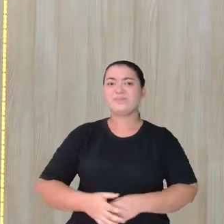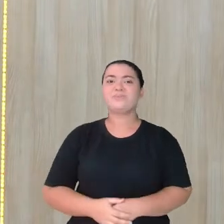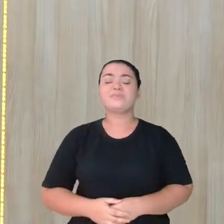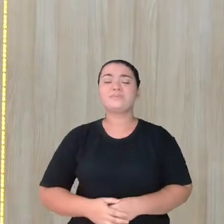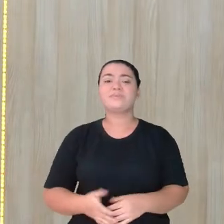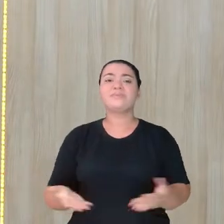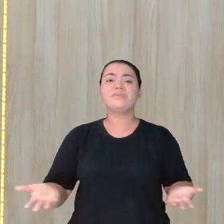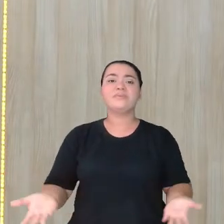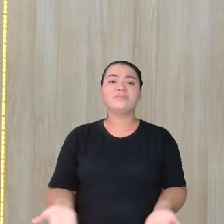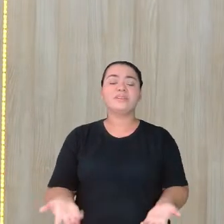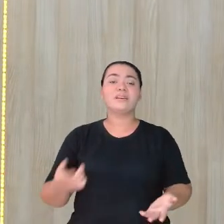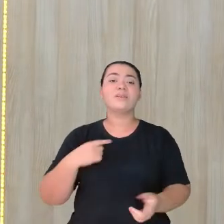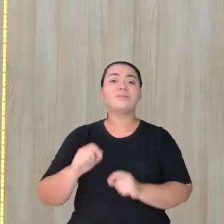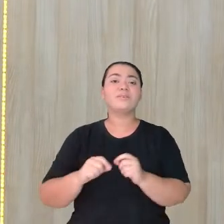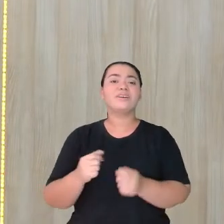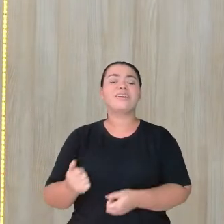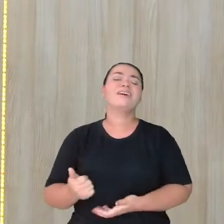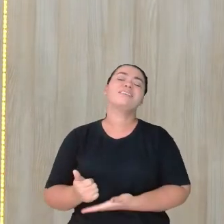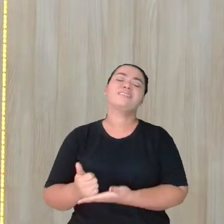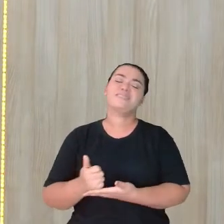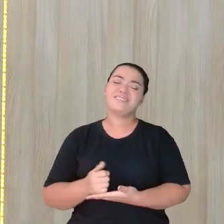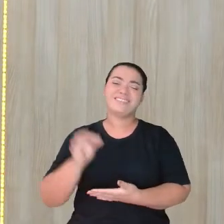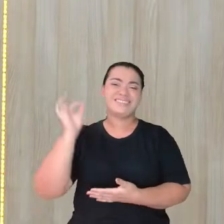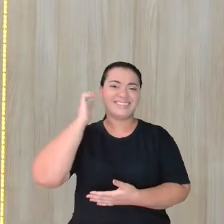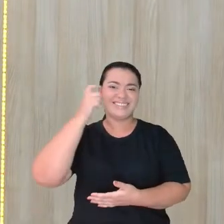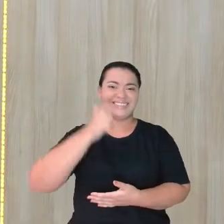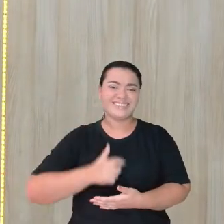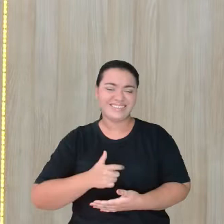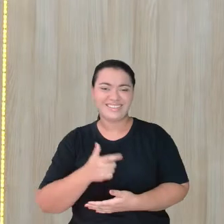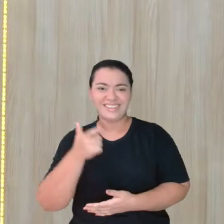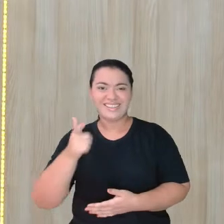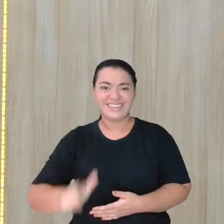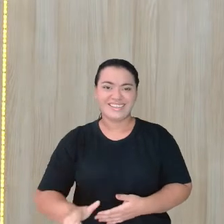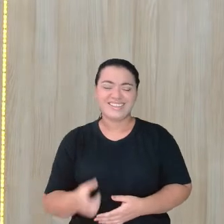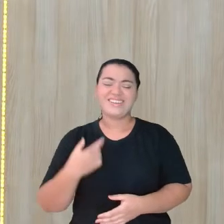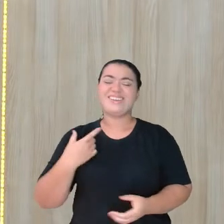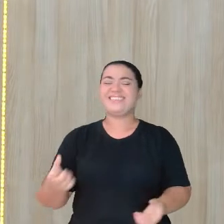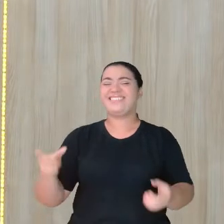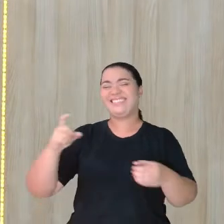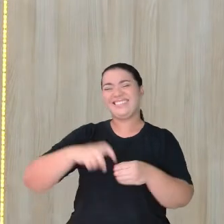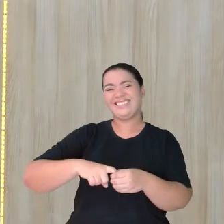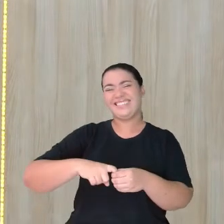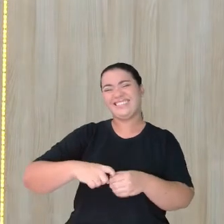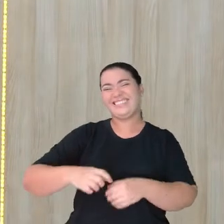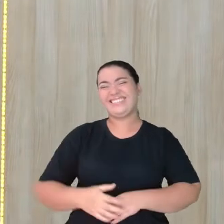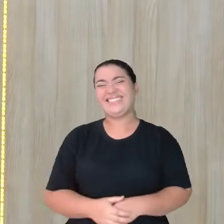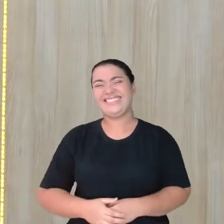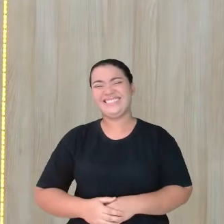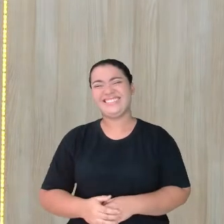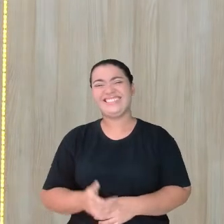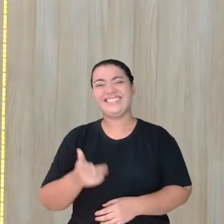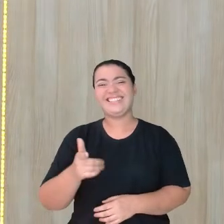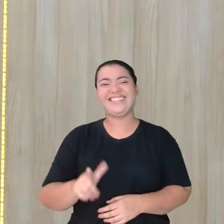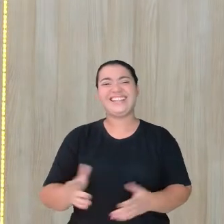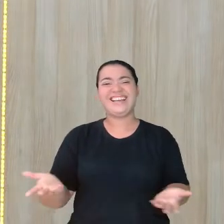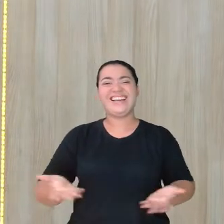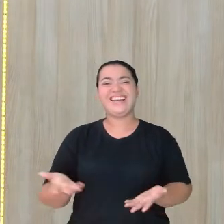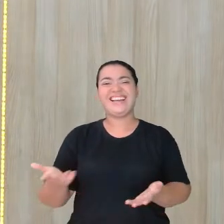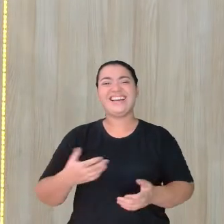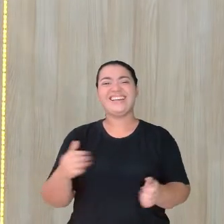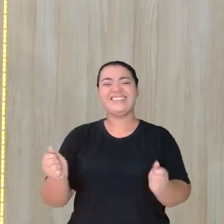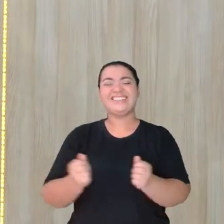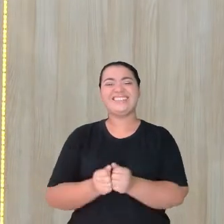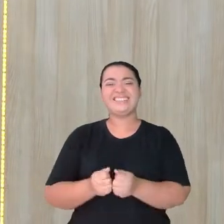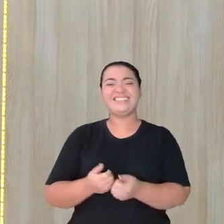hoje contamos com a ajuda dela mais uma vez. Ela retornou. Mais uma vez ela está aqui